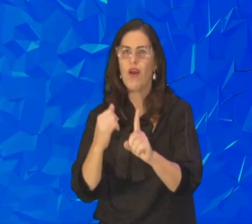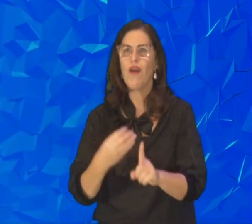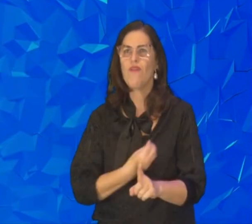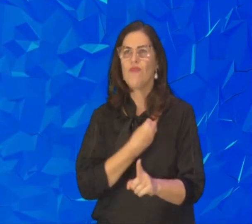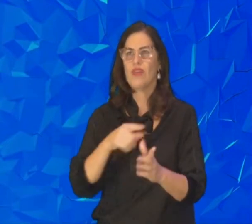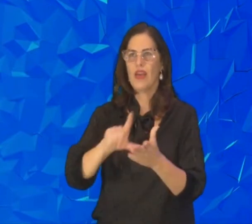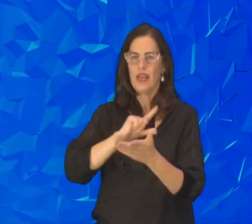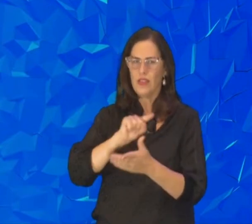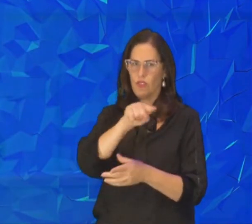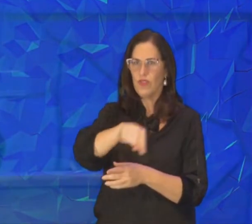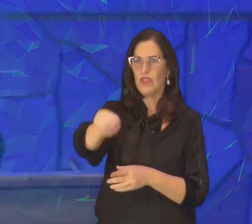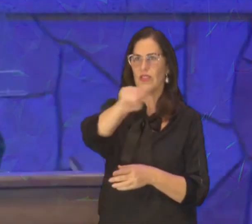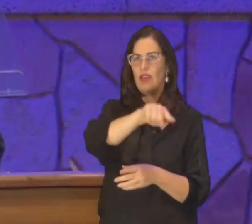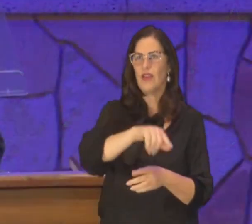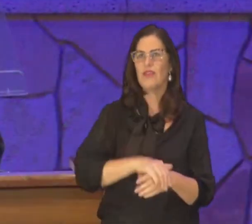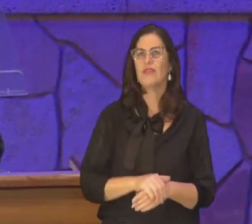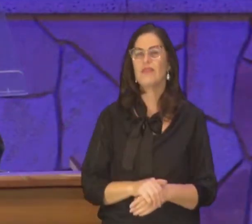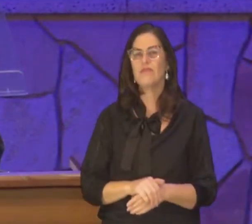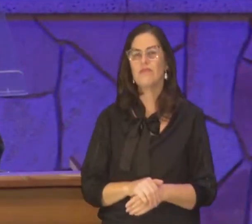antes de vós.